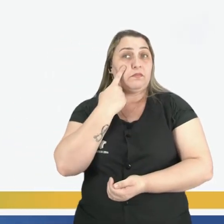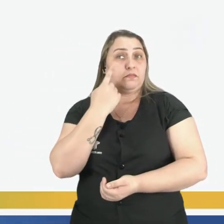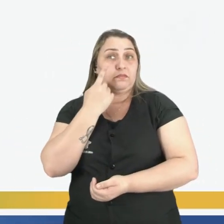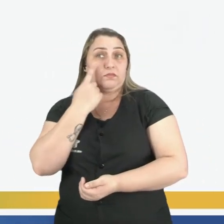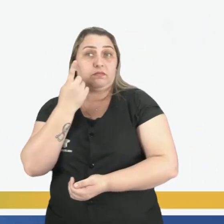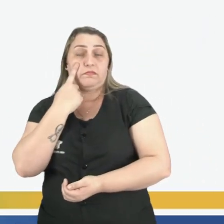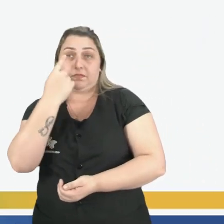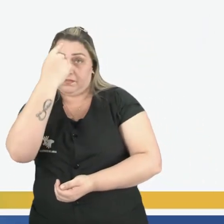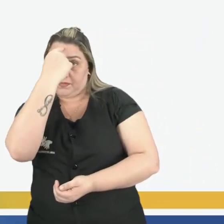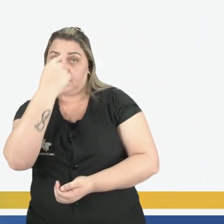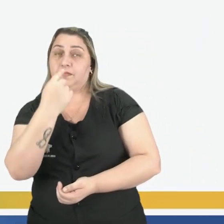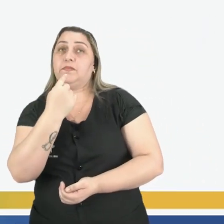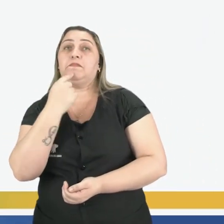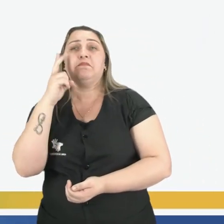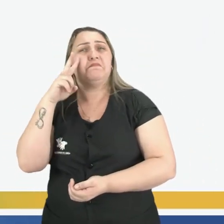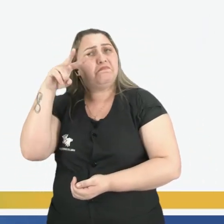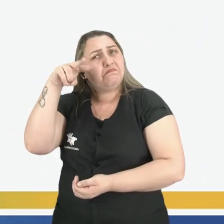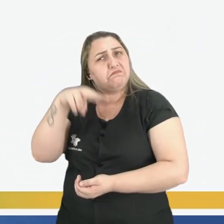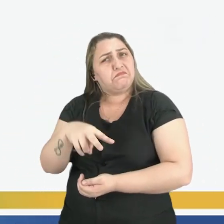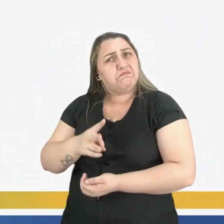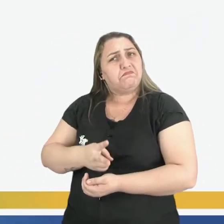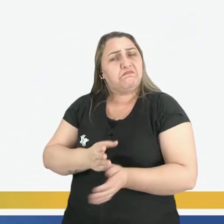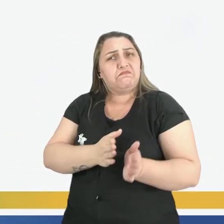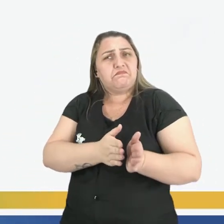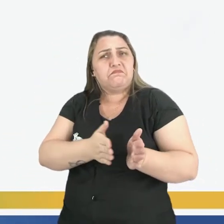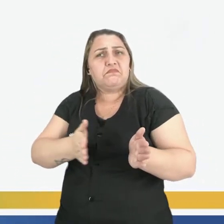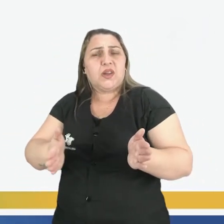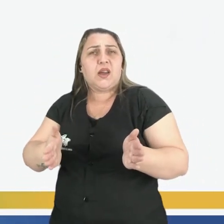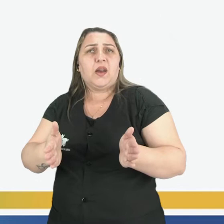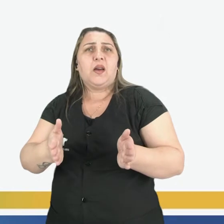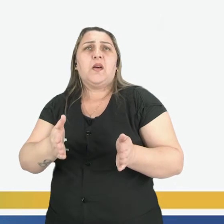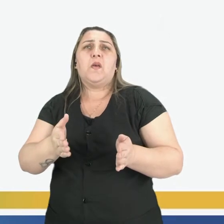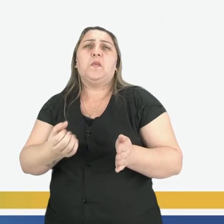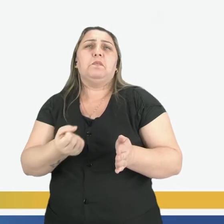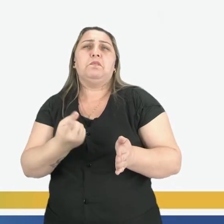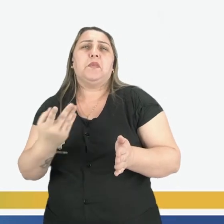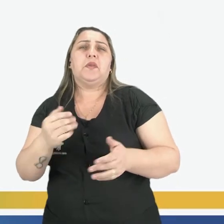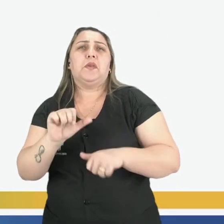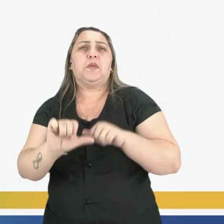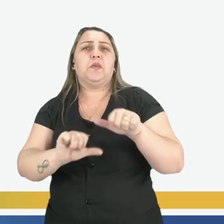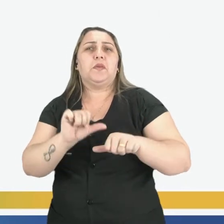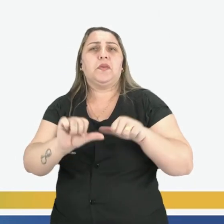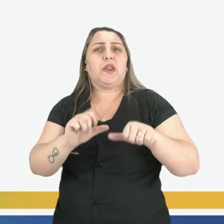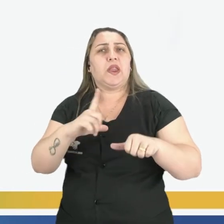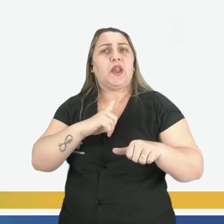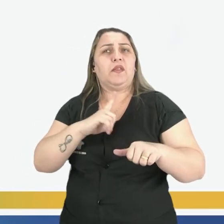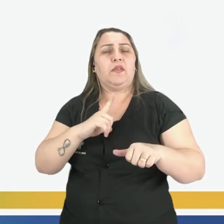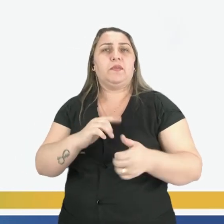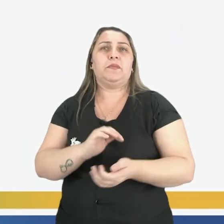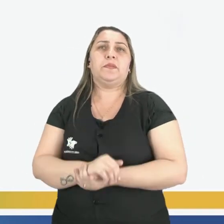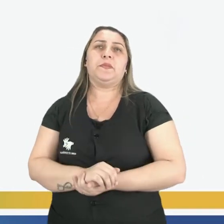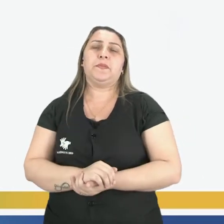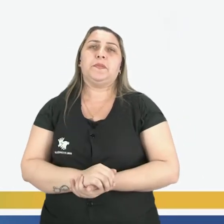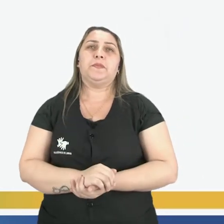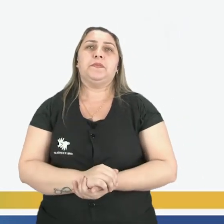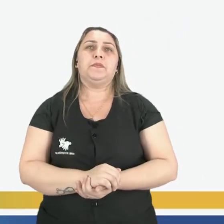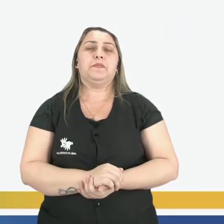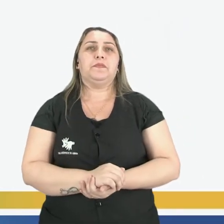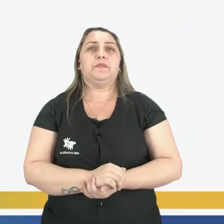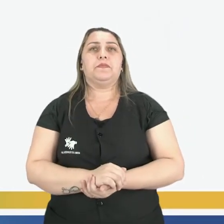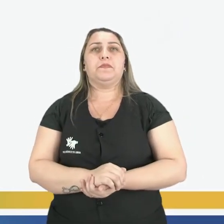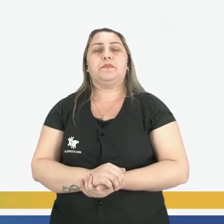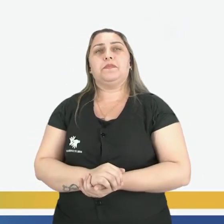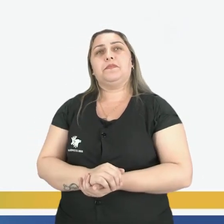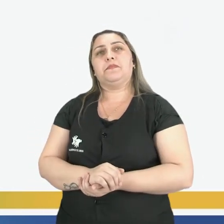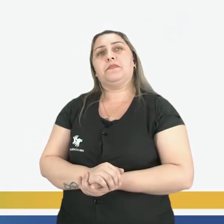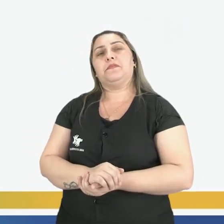Observe as imagens e verifique na sequência por quantas transformações a paisagem passou. Observando